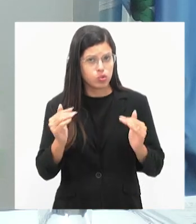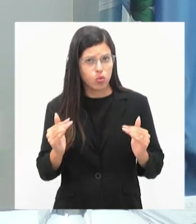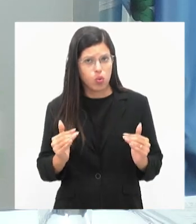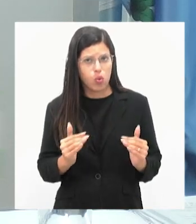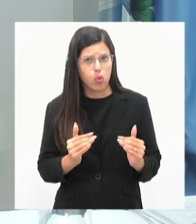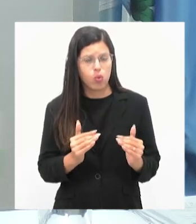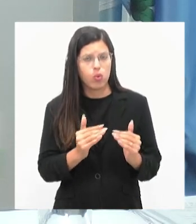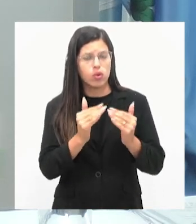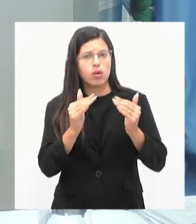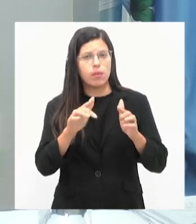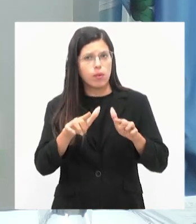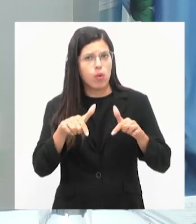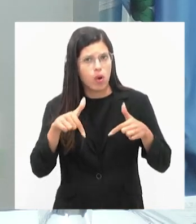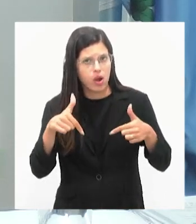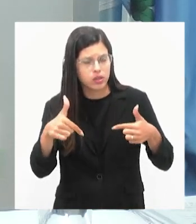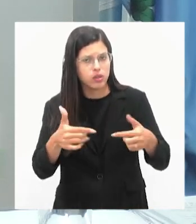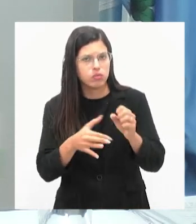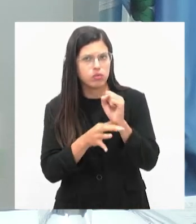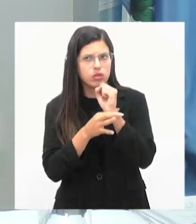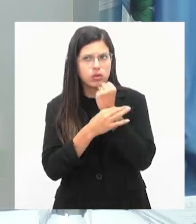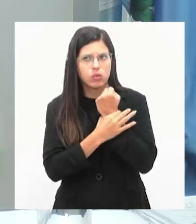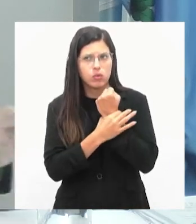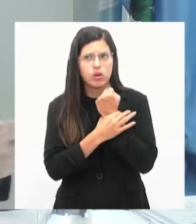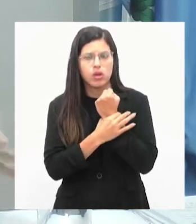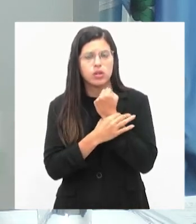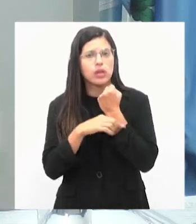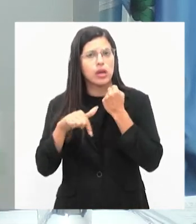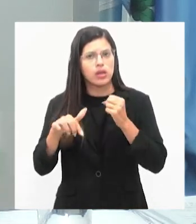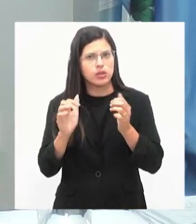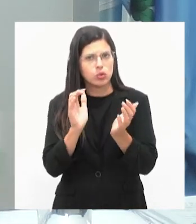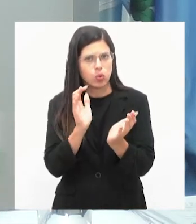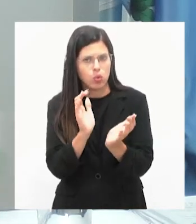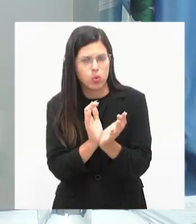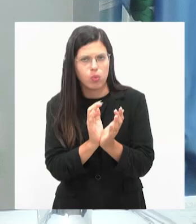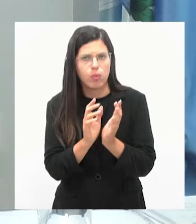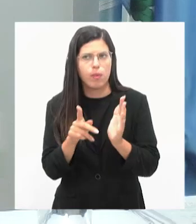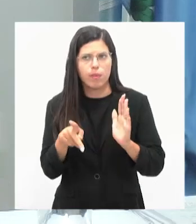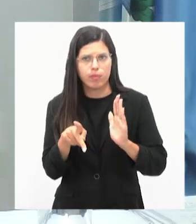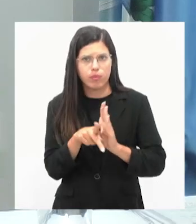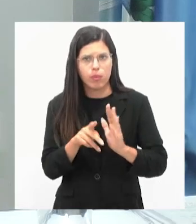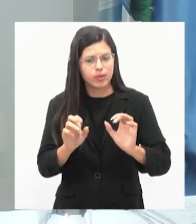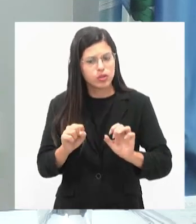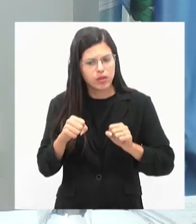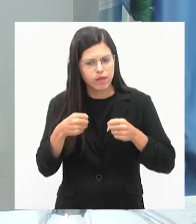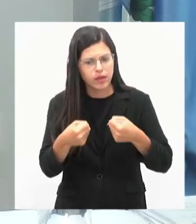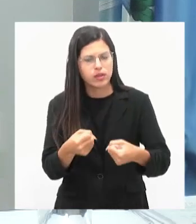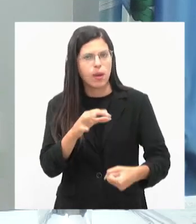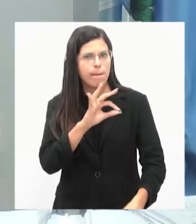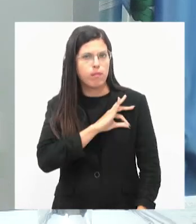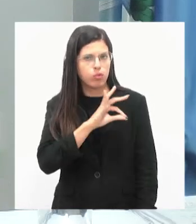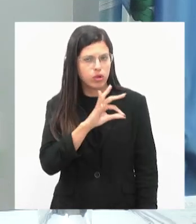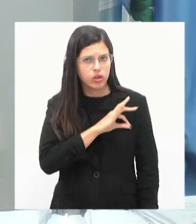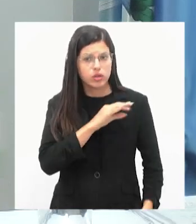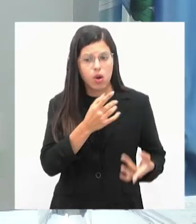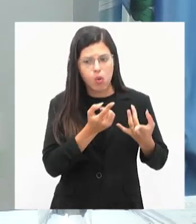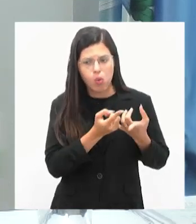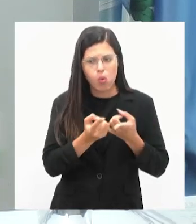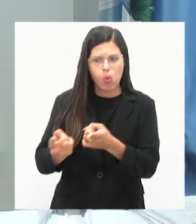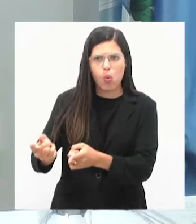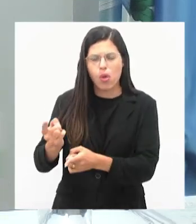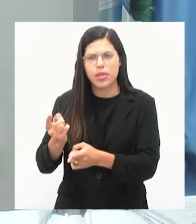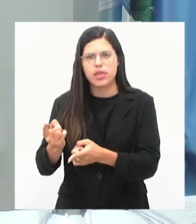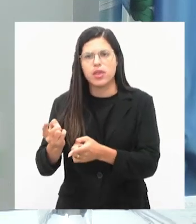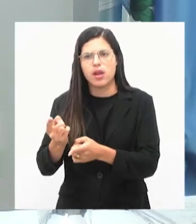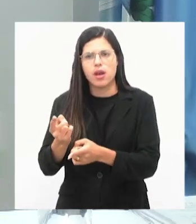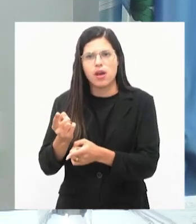de segurança. Nós somos tropa. Aqui, essa bancada é a bancada da tropa. A gente defende a polícia, o combate à vagabundagem. Isso que